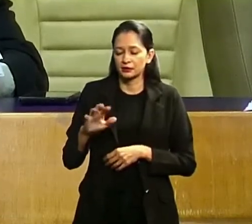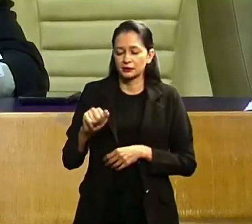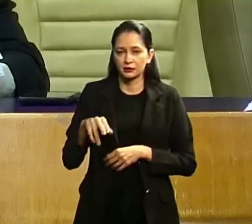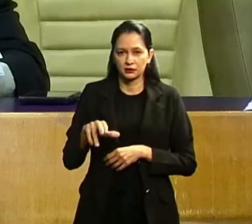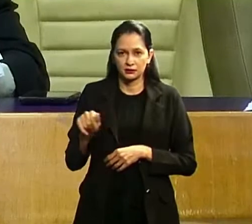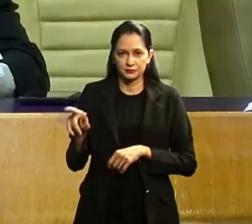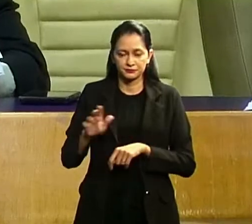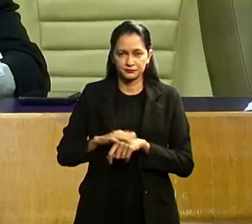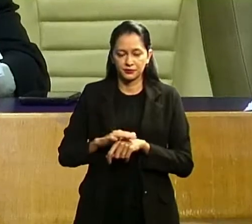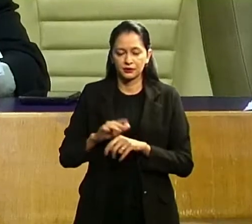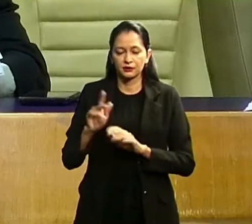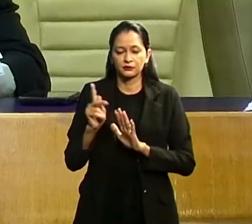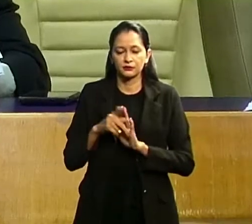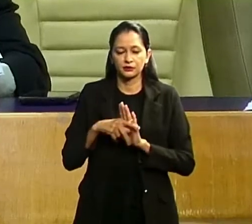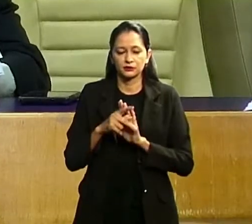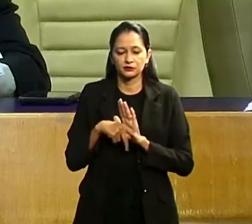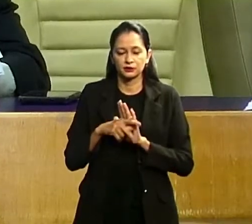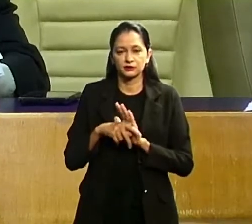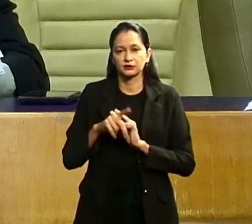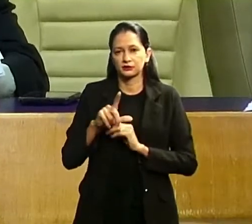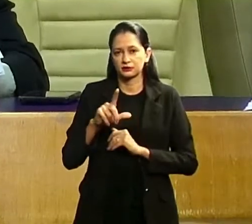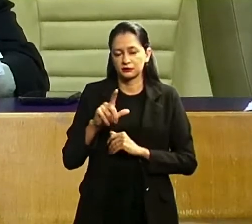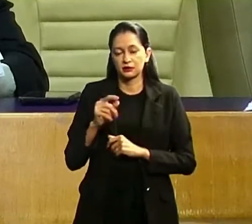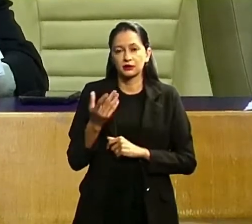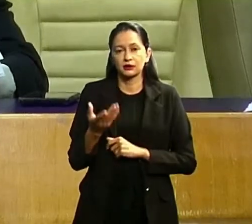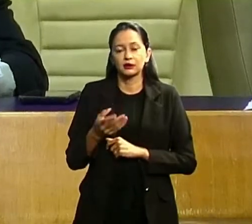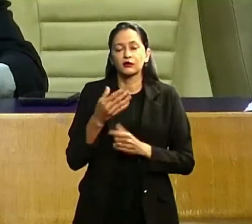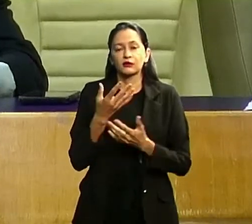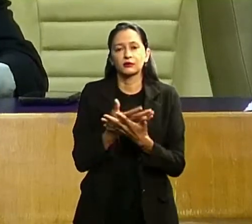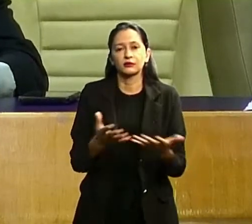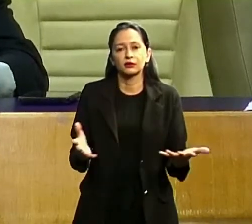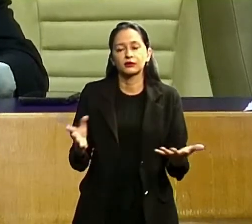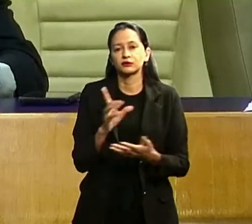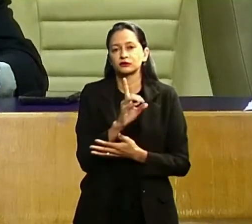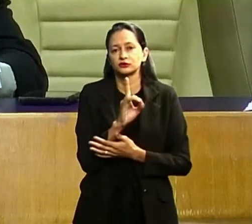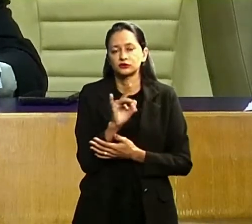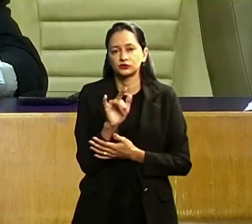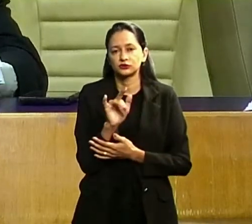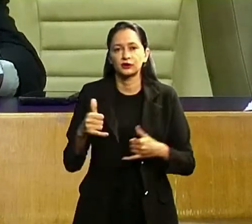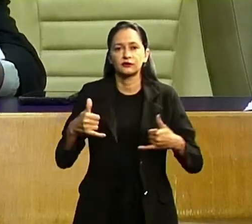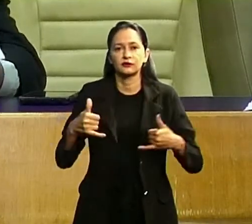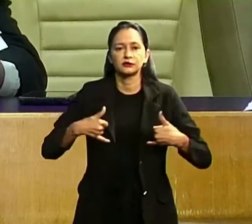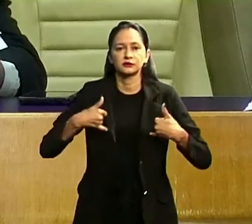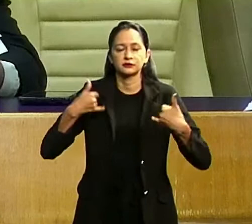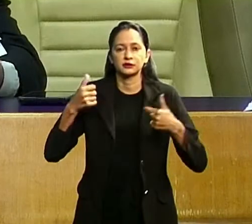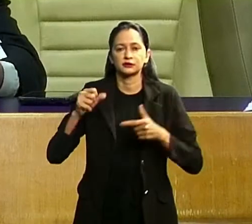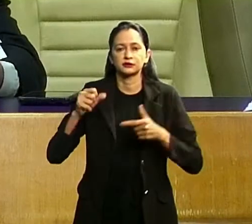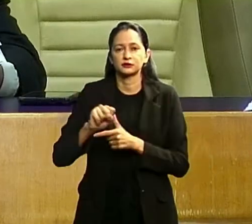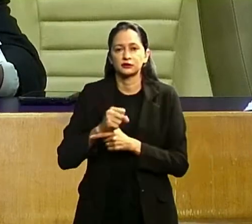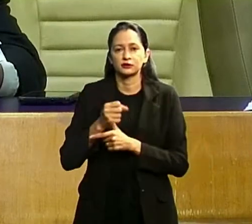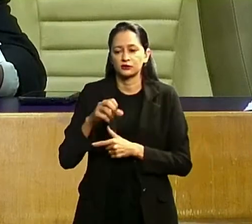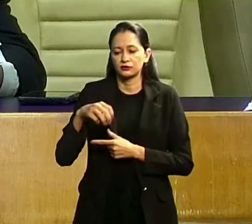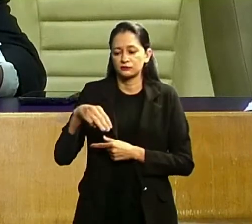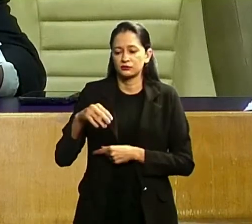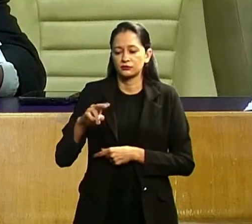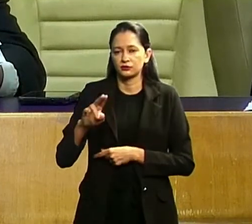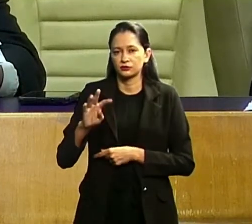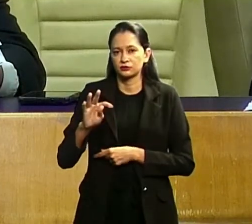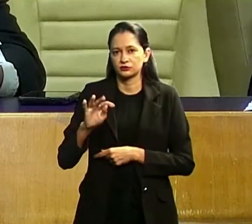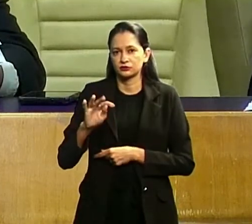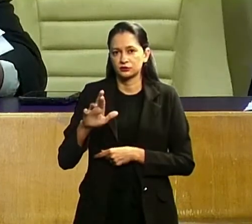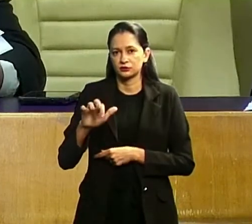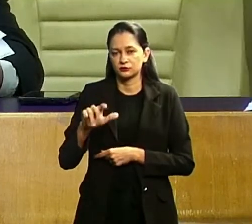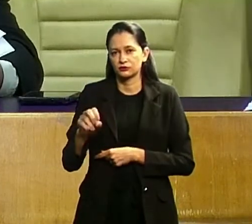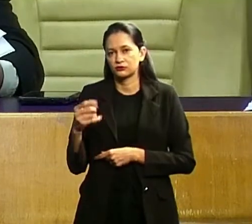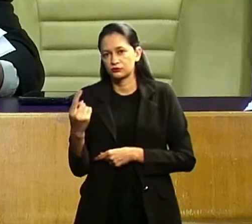projeto de lei que institui o calendário oficial de eventos de Goiânia, data comemorativa de aniversário do bairro Vila Mutirão 1 e 2. E